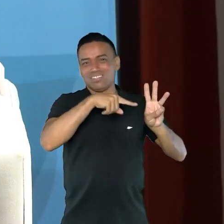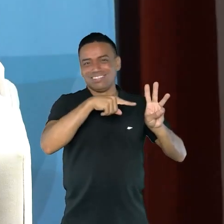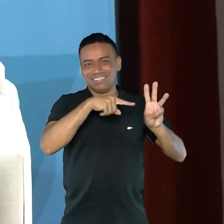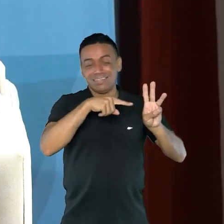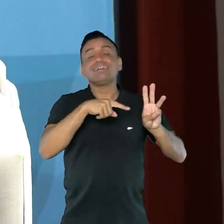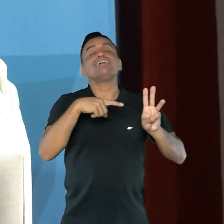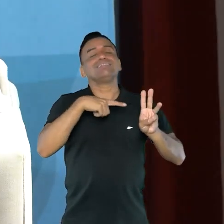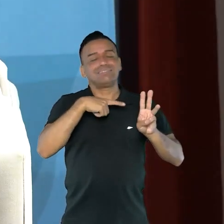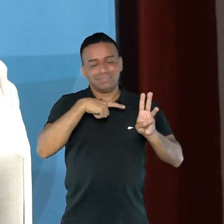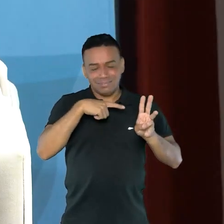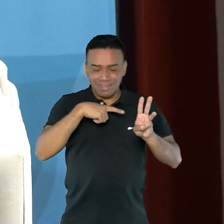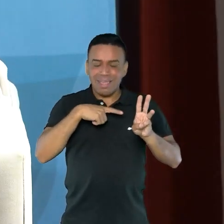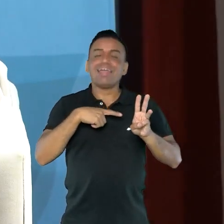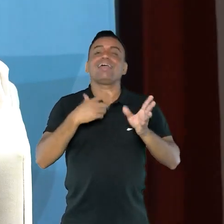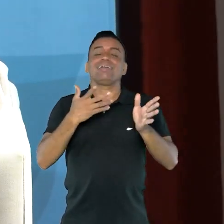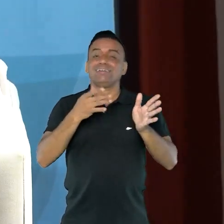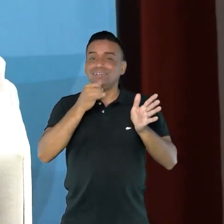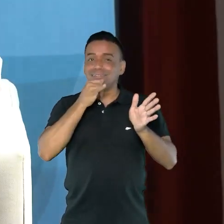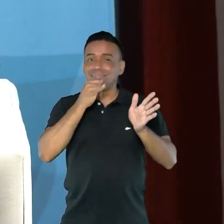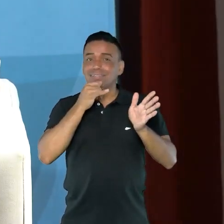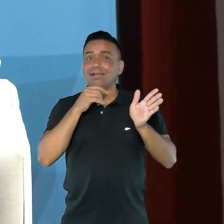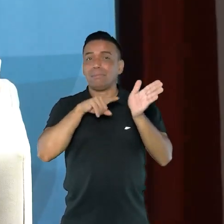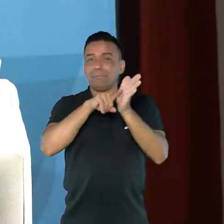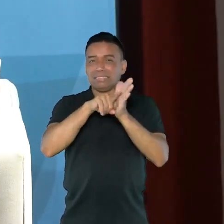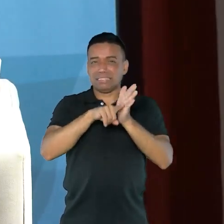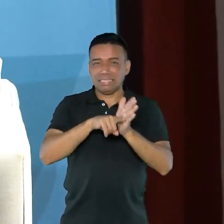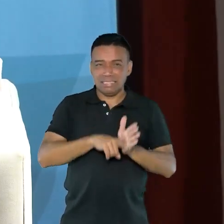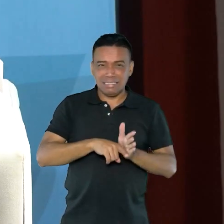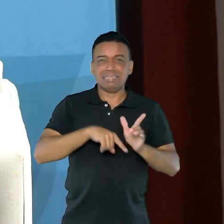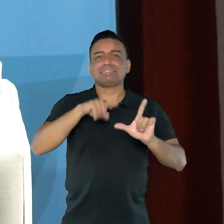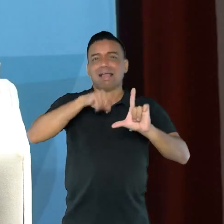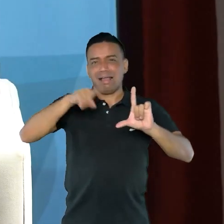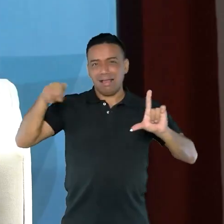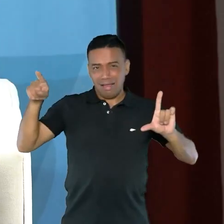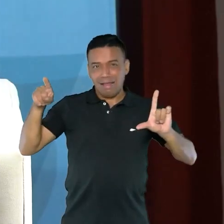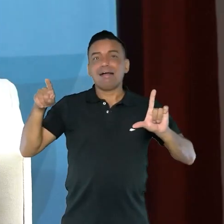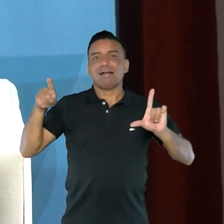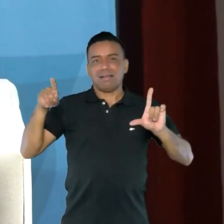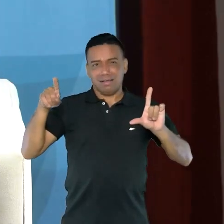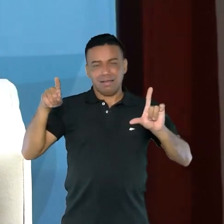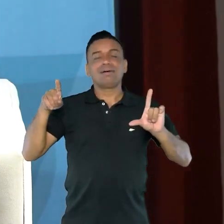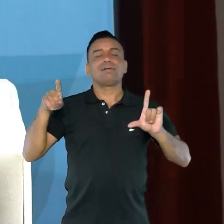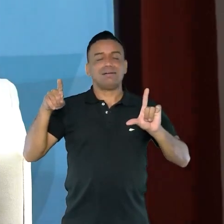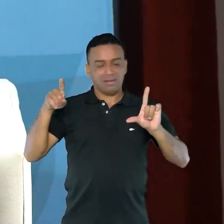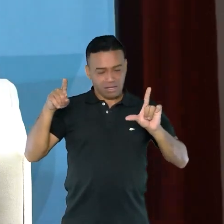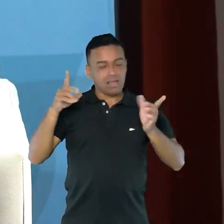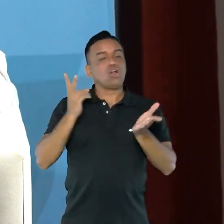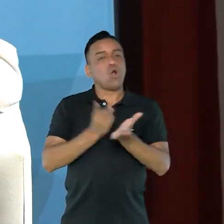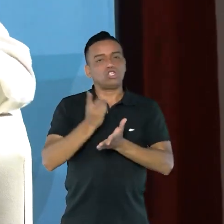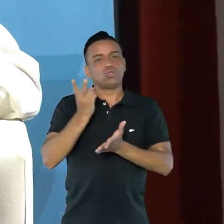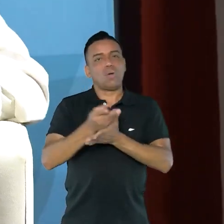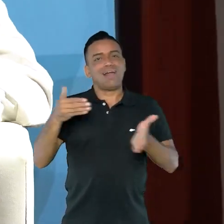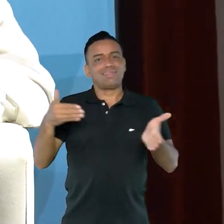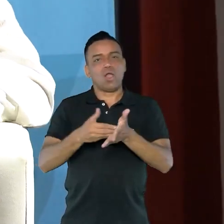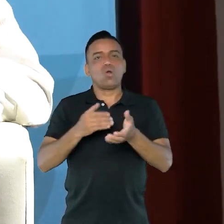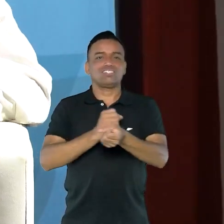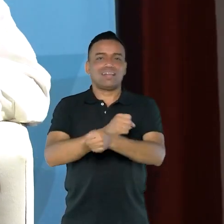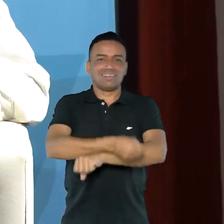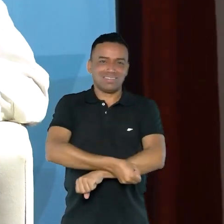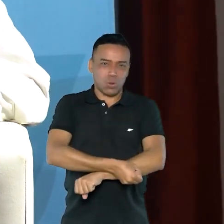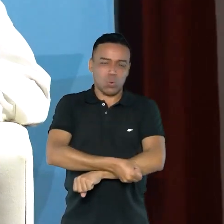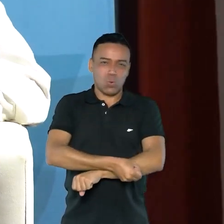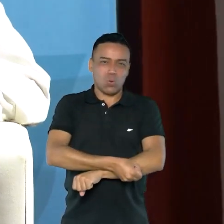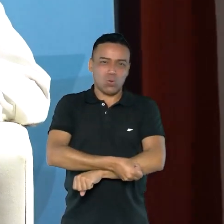né, que mostram que essa escravização continua até hoje, ela nunca acabou, né? Então, esse é um ponto. Mas, para além